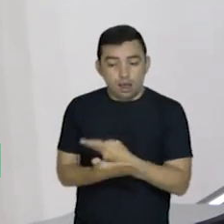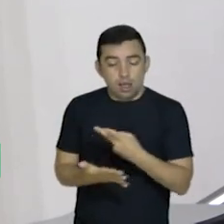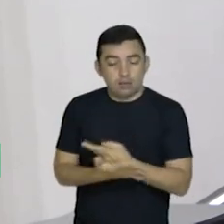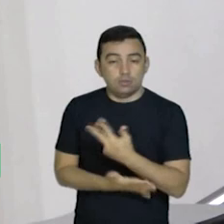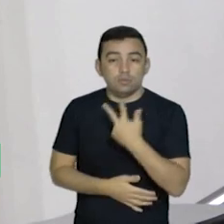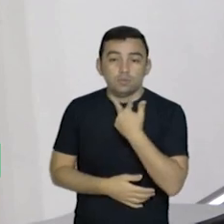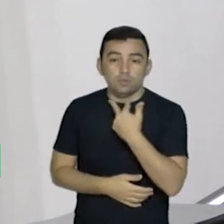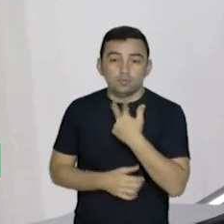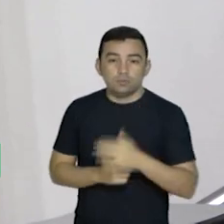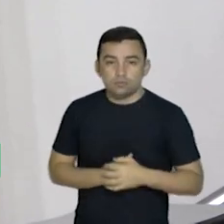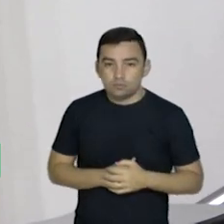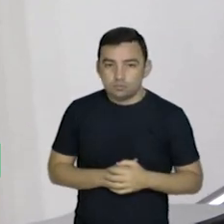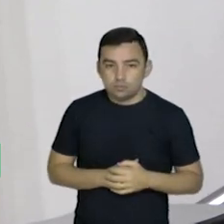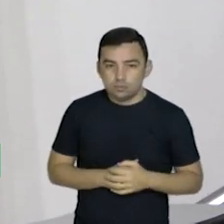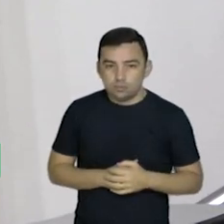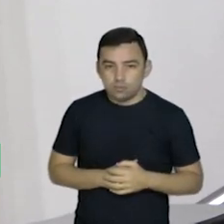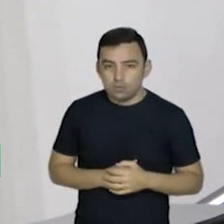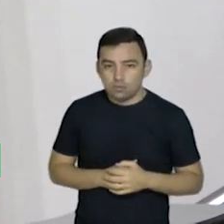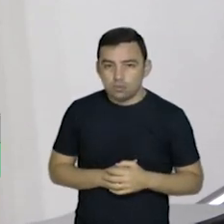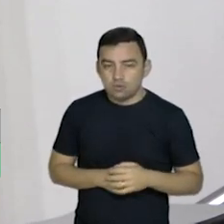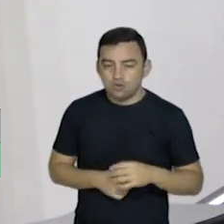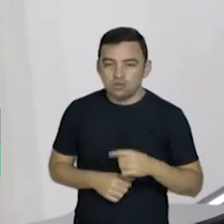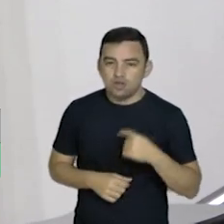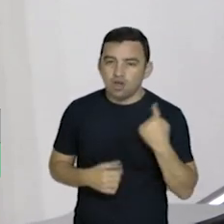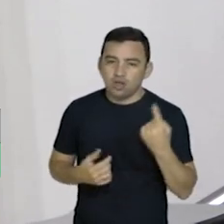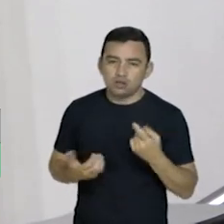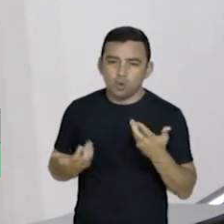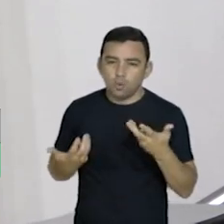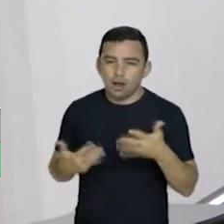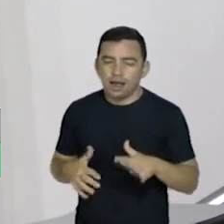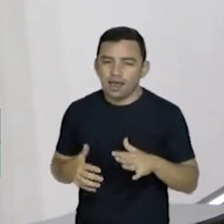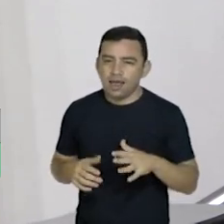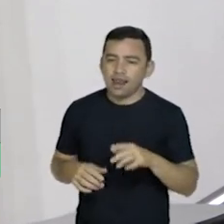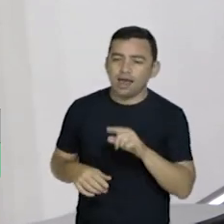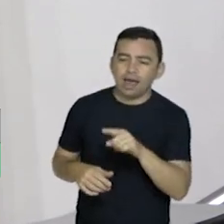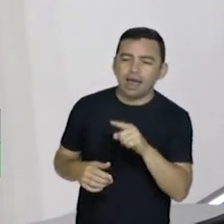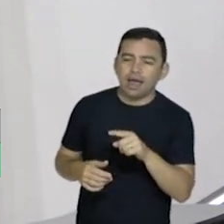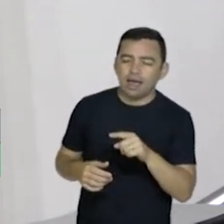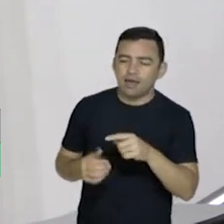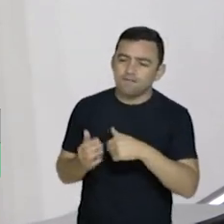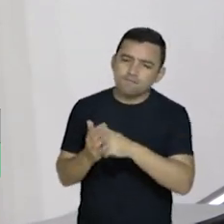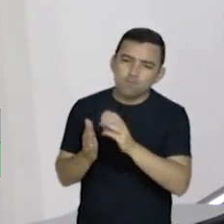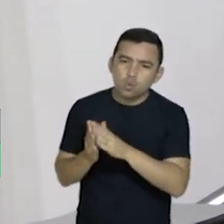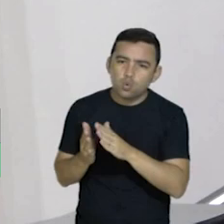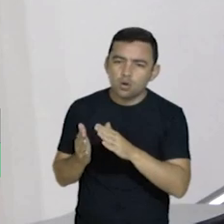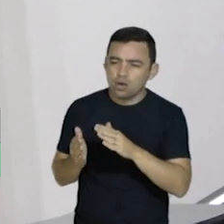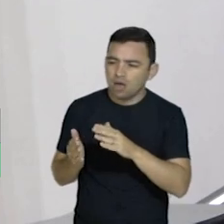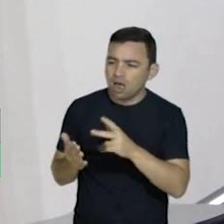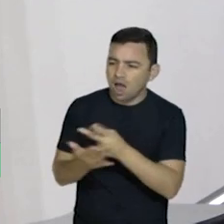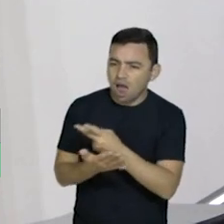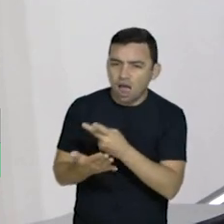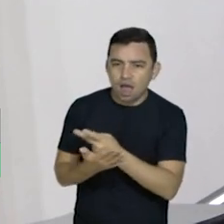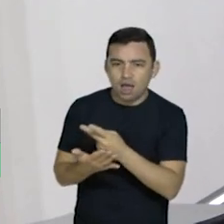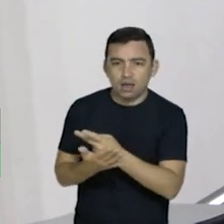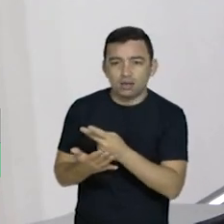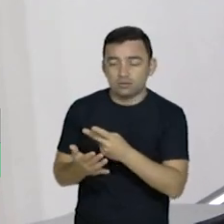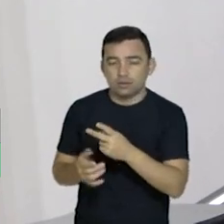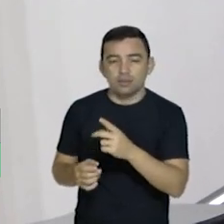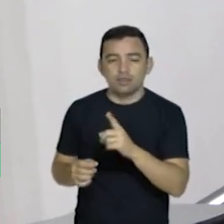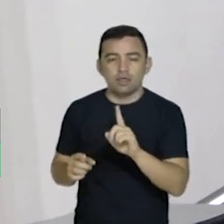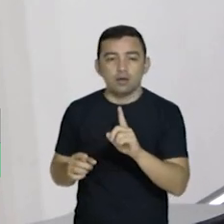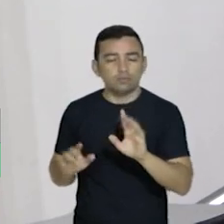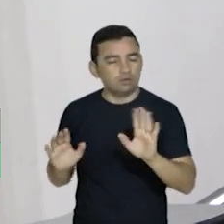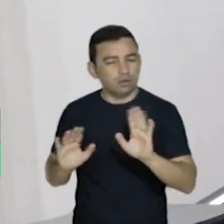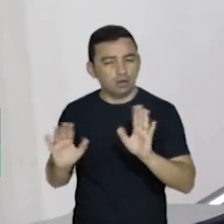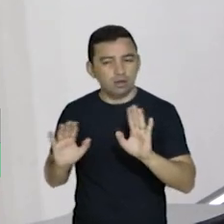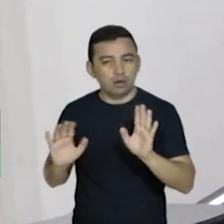disse no início nós estamos aqui para passar pano ou para dizer que quem tá errado Quem comete uma infração de trânsito não deve ser punido mas ele não pode ser punido além